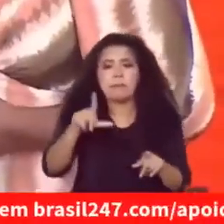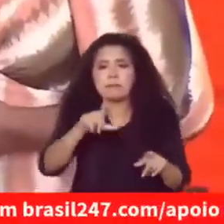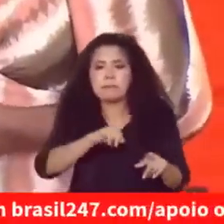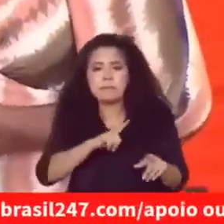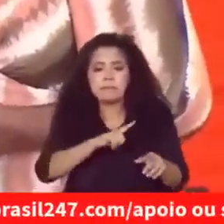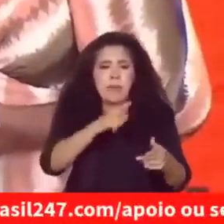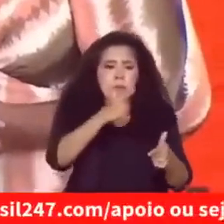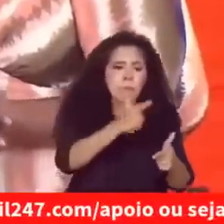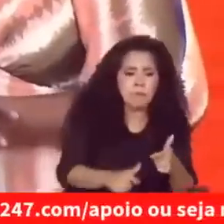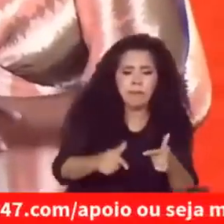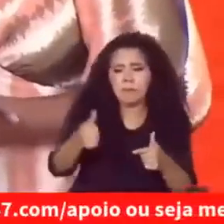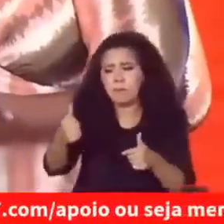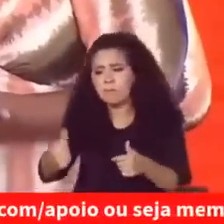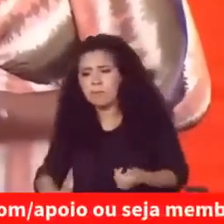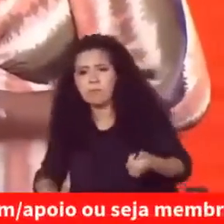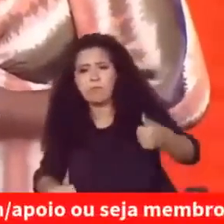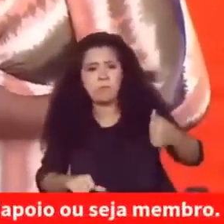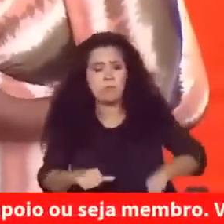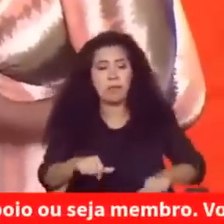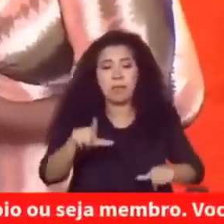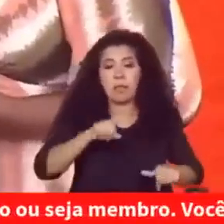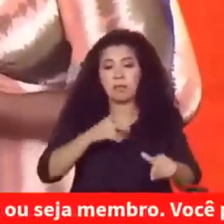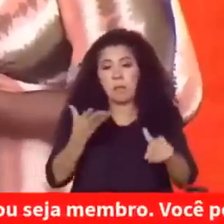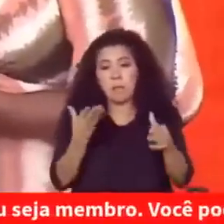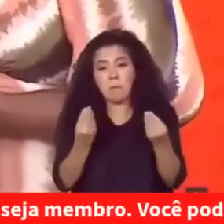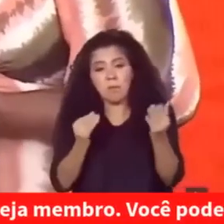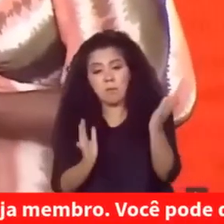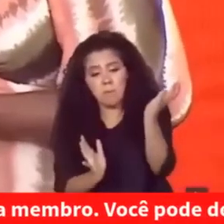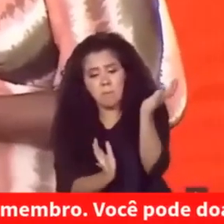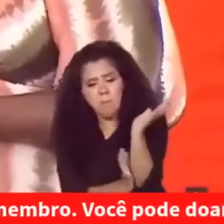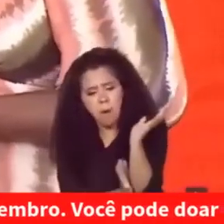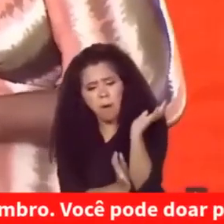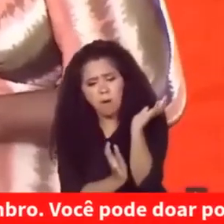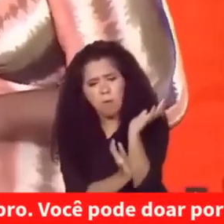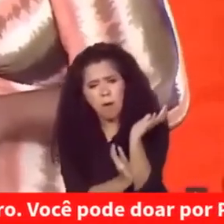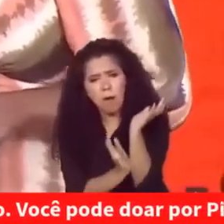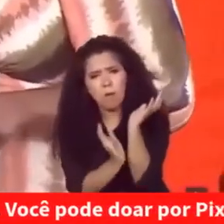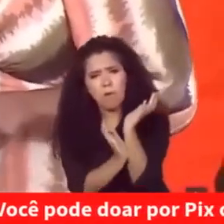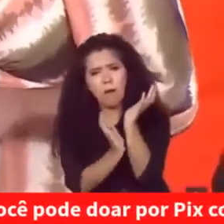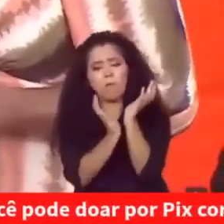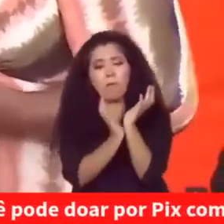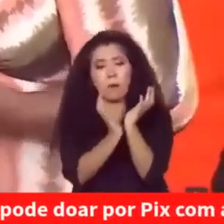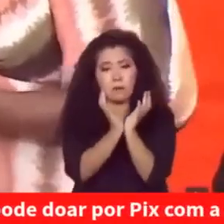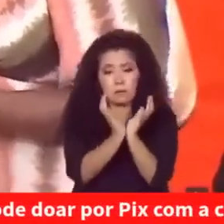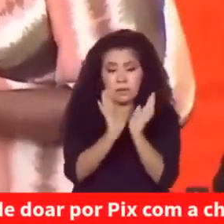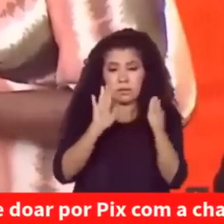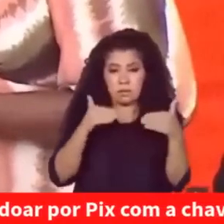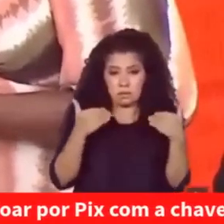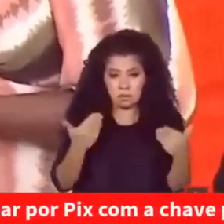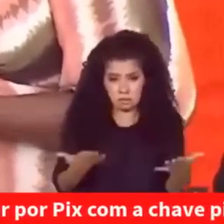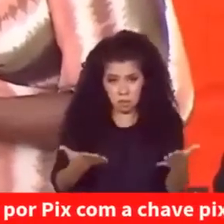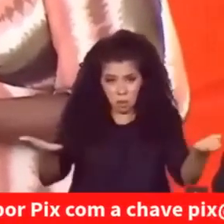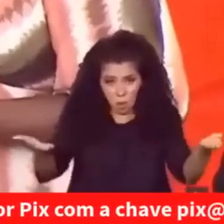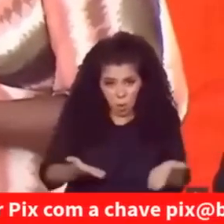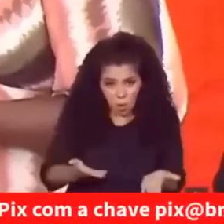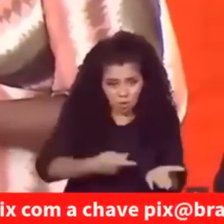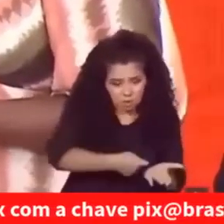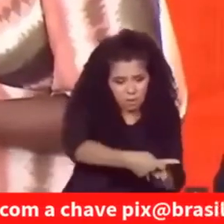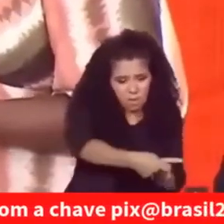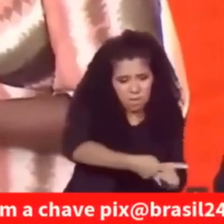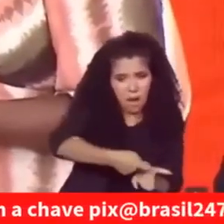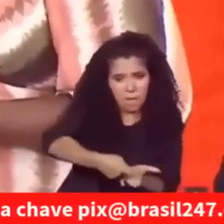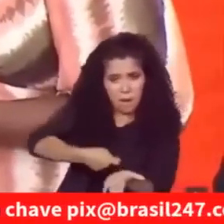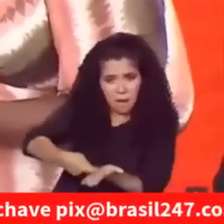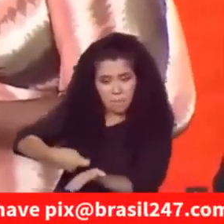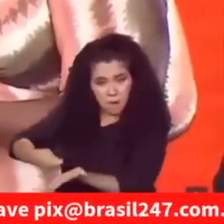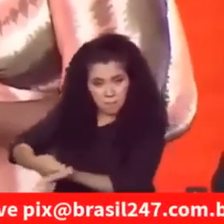menos, às vezes tem muita burocracia. Então é o seguinte, essas coisas que nós assinamos aqui,